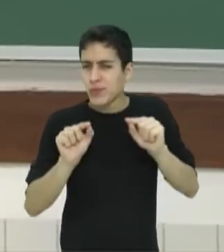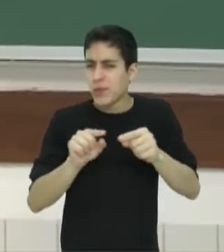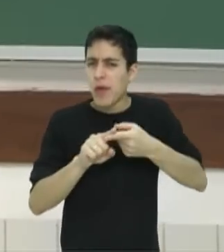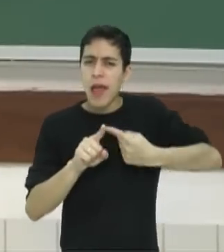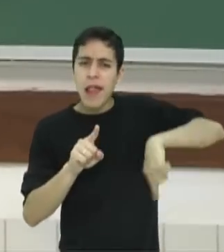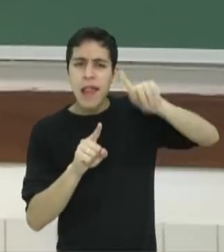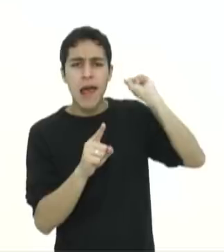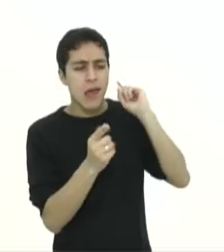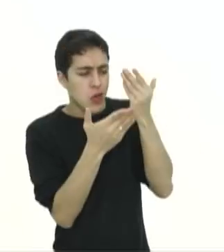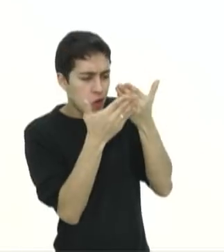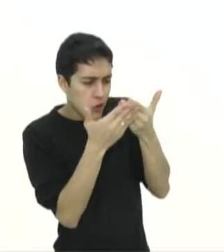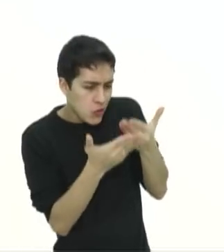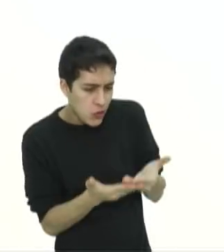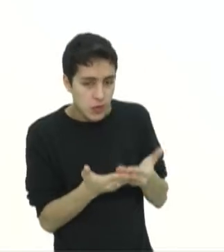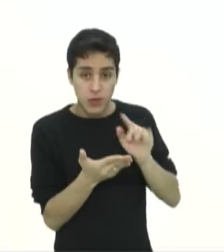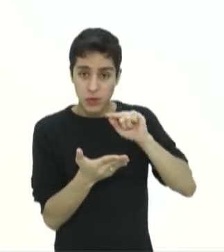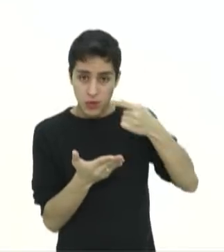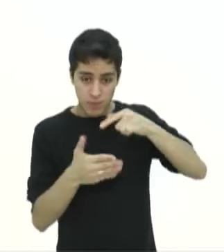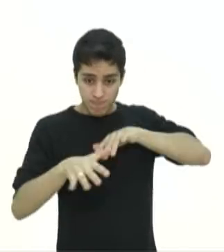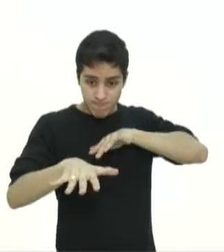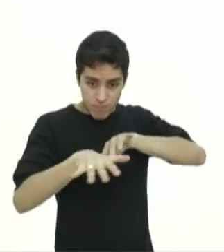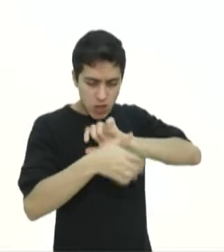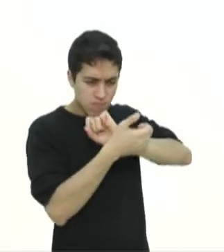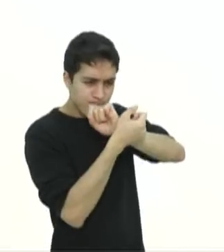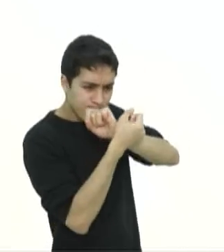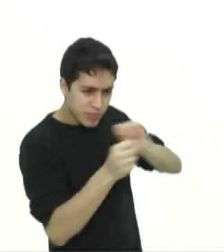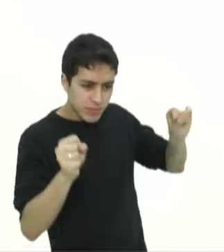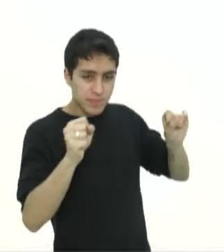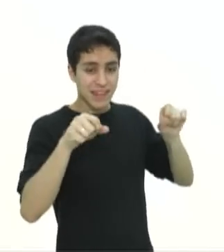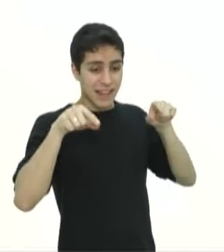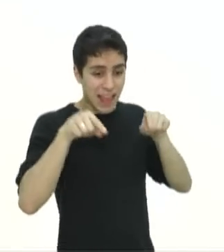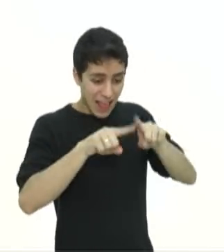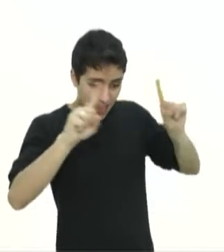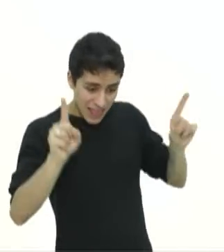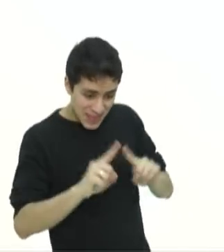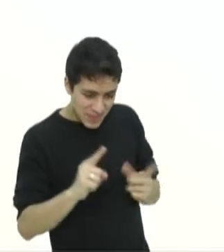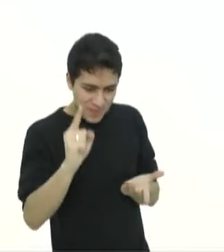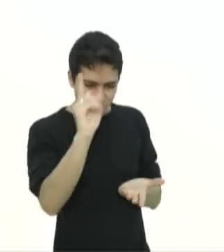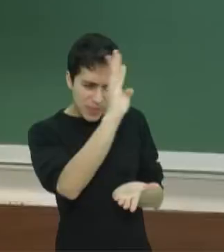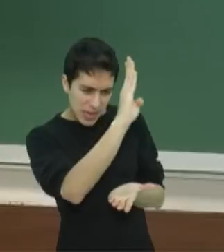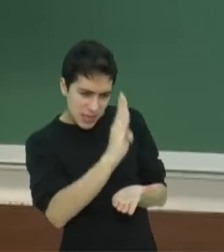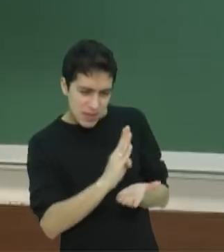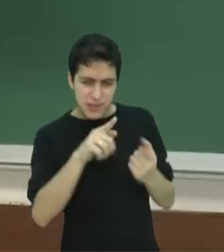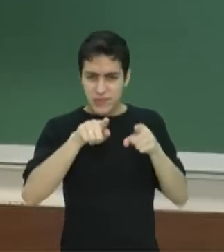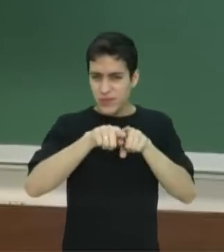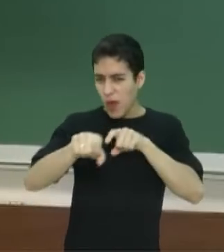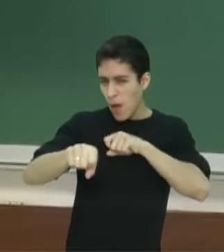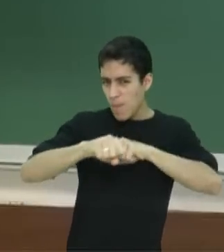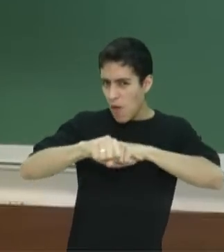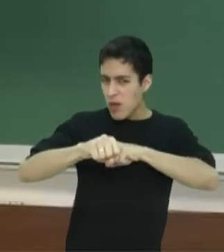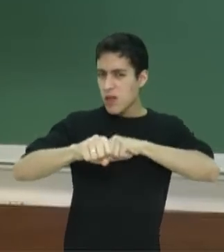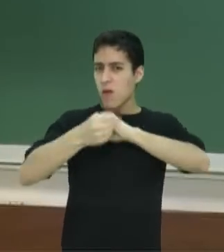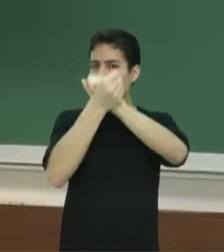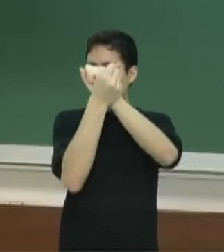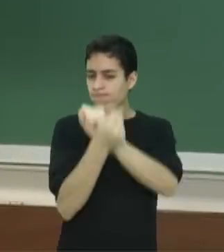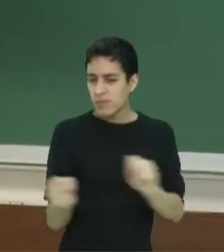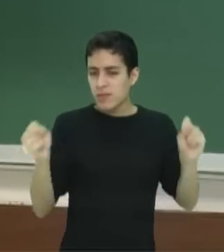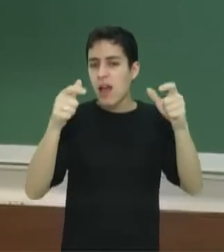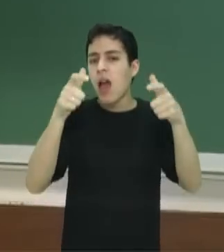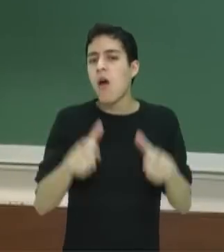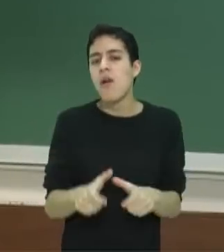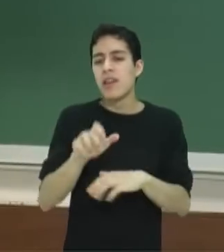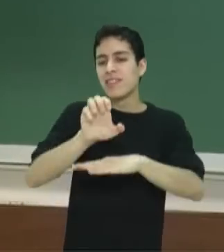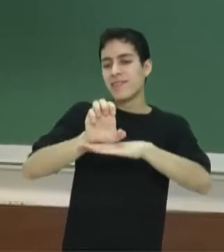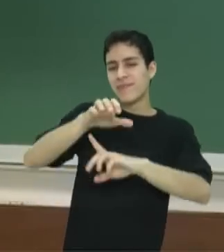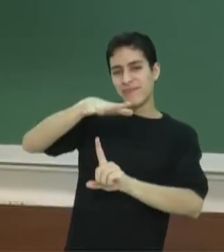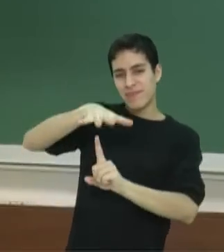na aula anterior? Sobre o movimento abolicionista brasileiro e também sobre o movimento abolicionista no estado do Paraná.